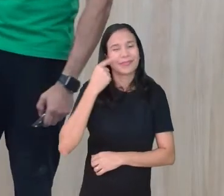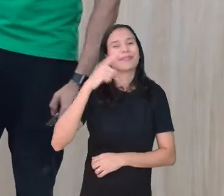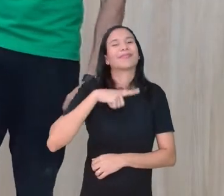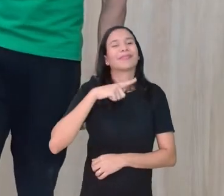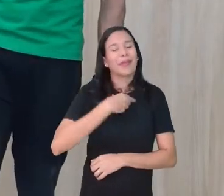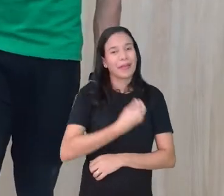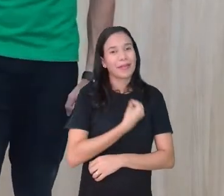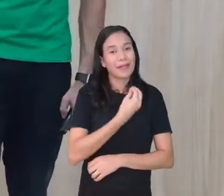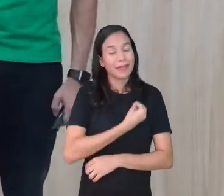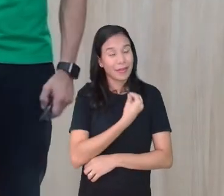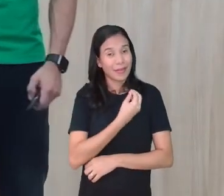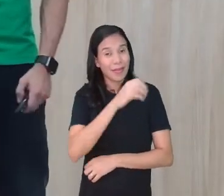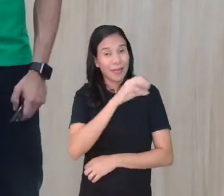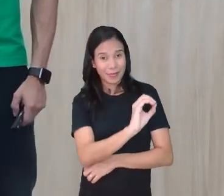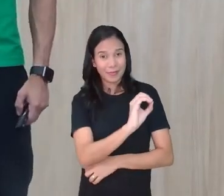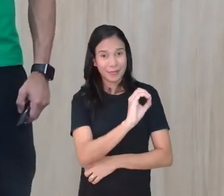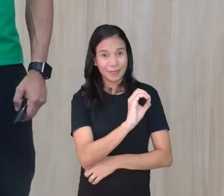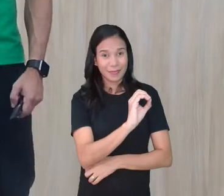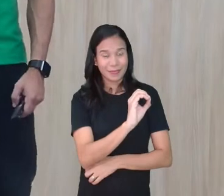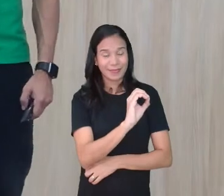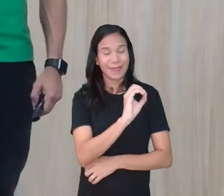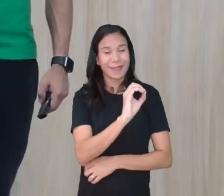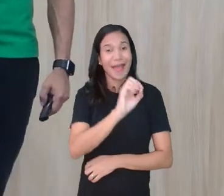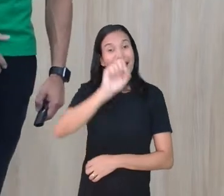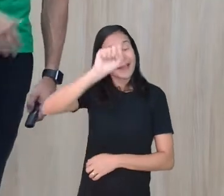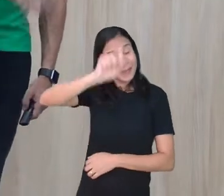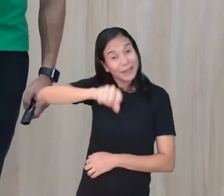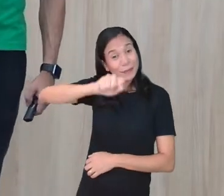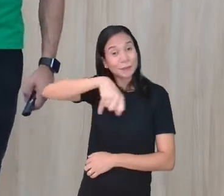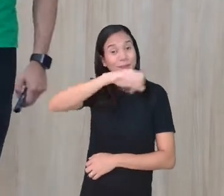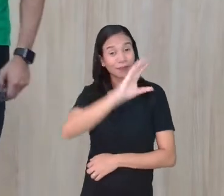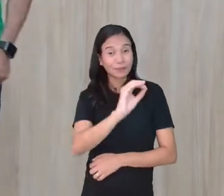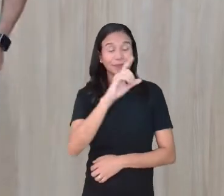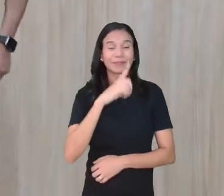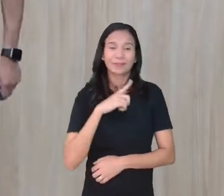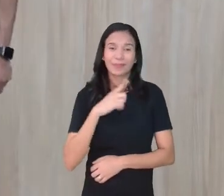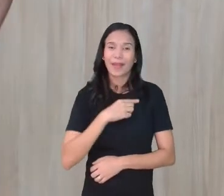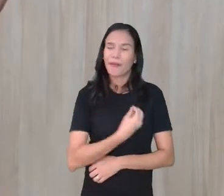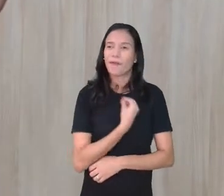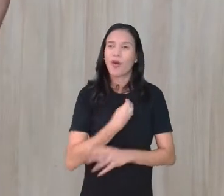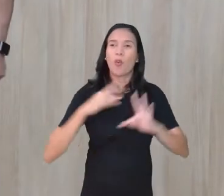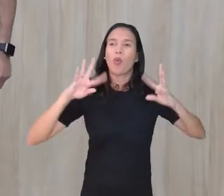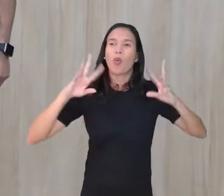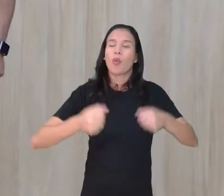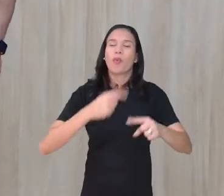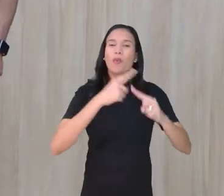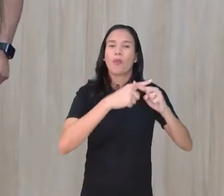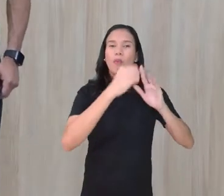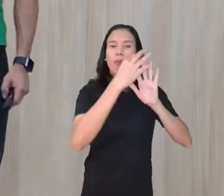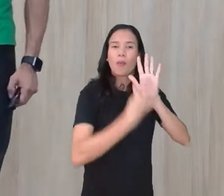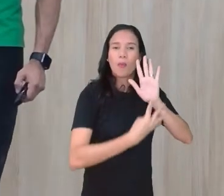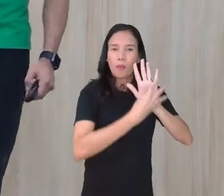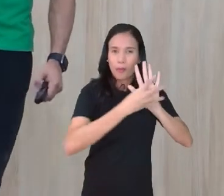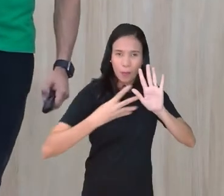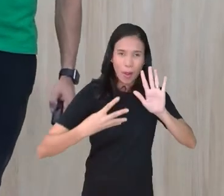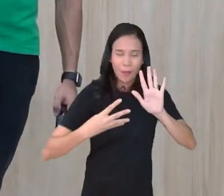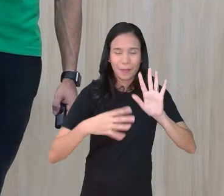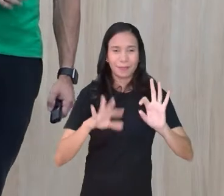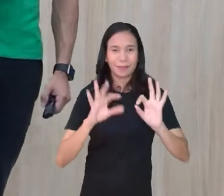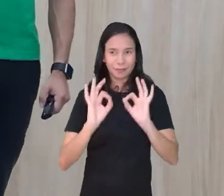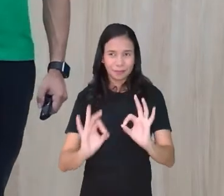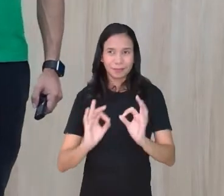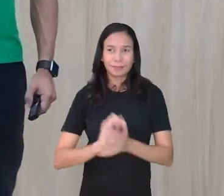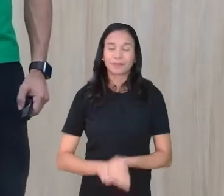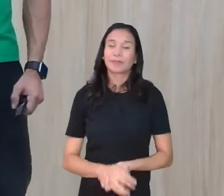para vocês que é o 0. O 0, ele está presente aí nos múltiplos de todos os números,